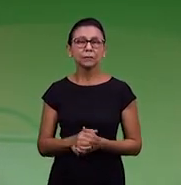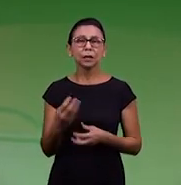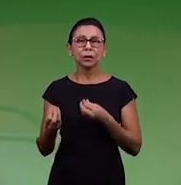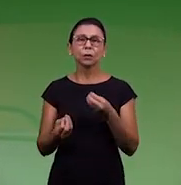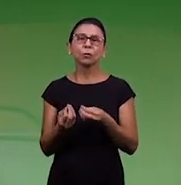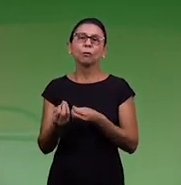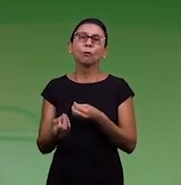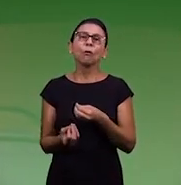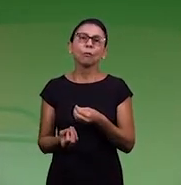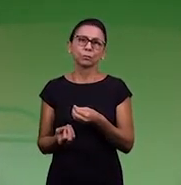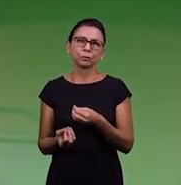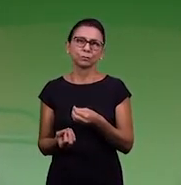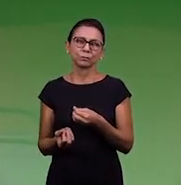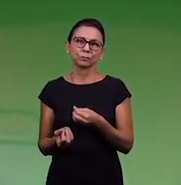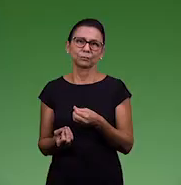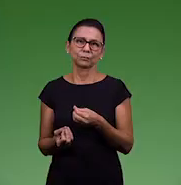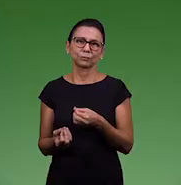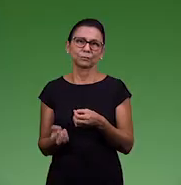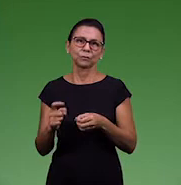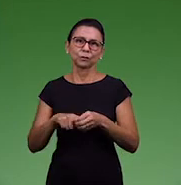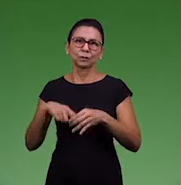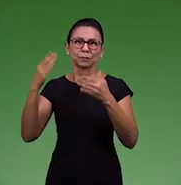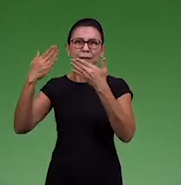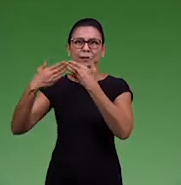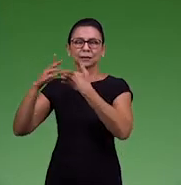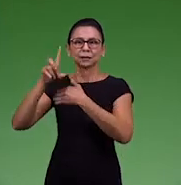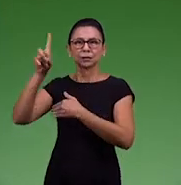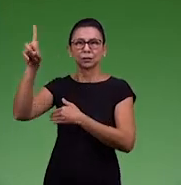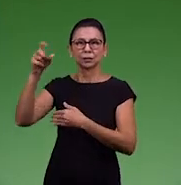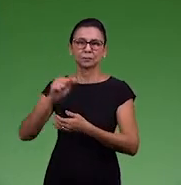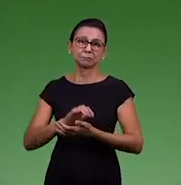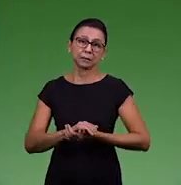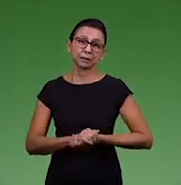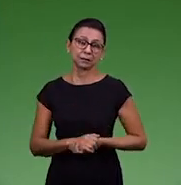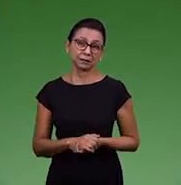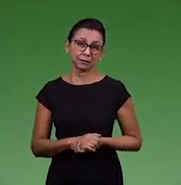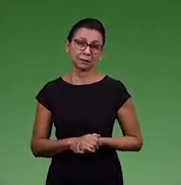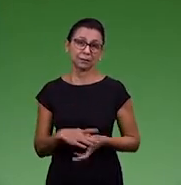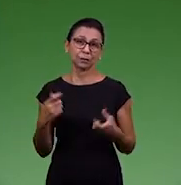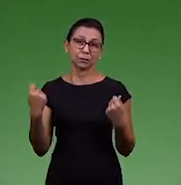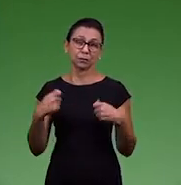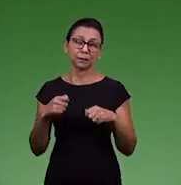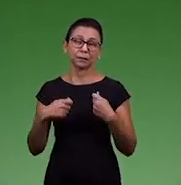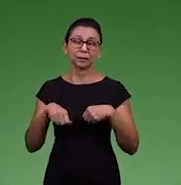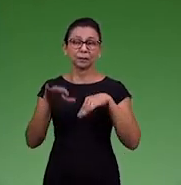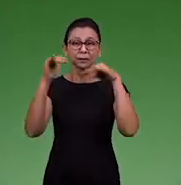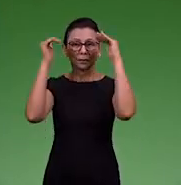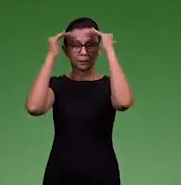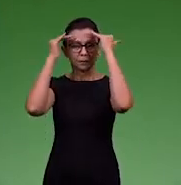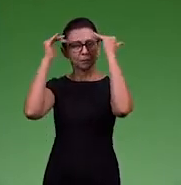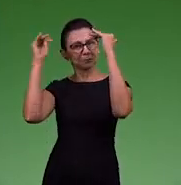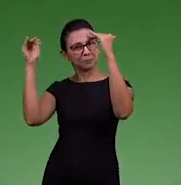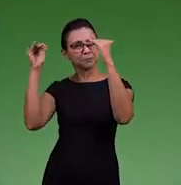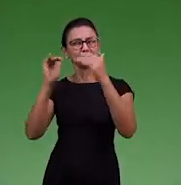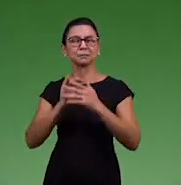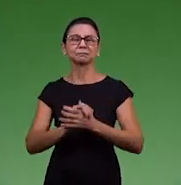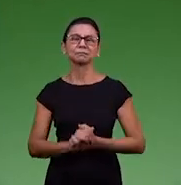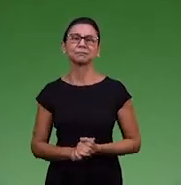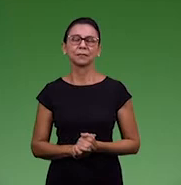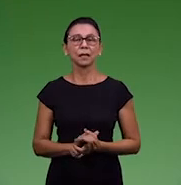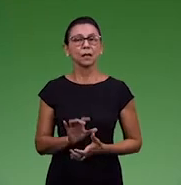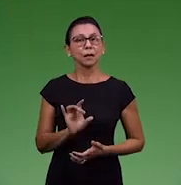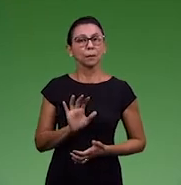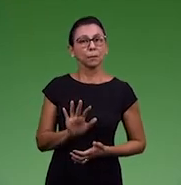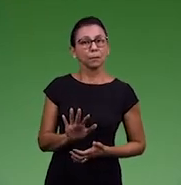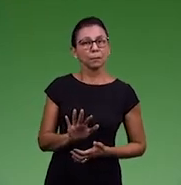homem fazer para voltar ao Éden? Se a desobediência o tirou, o que vai trazer de volta seria a obediência.